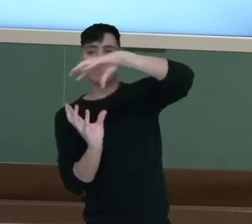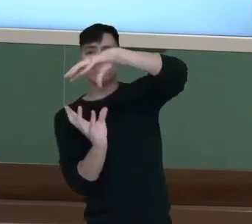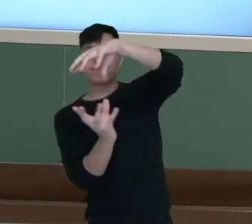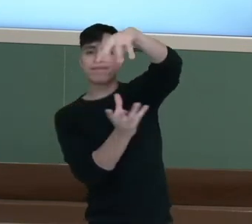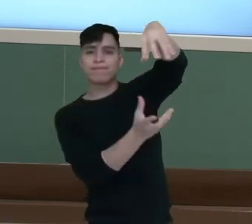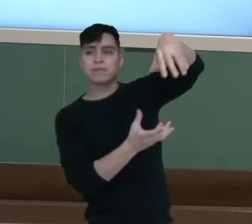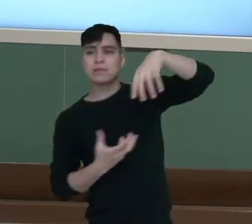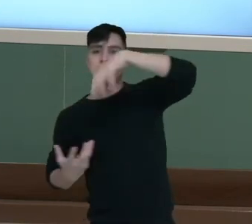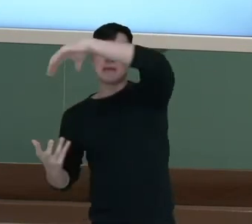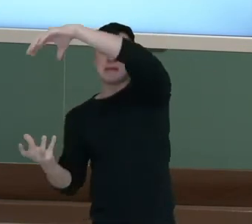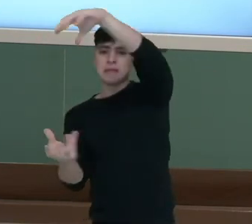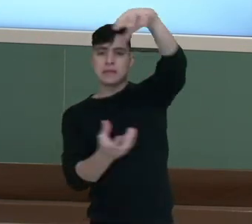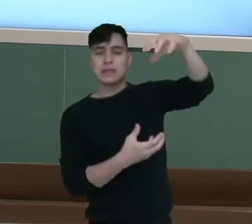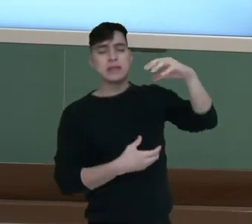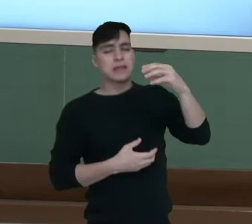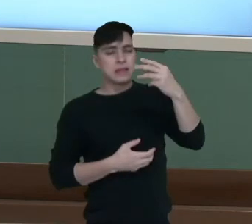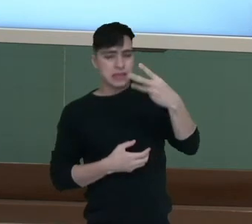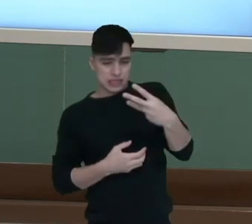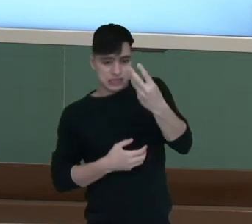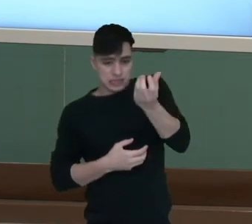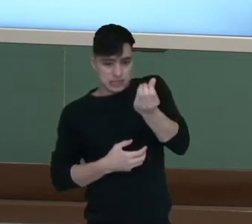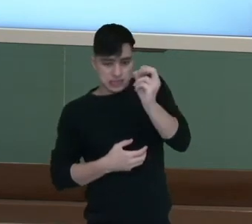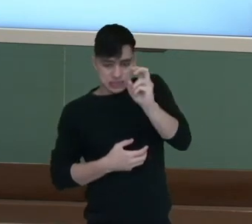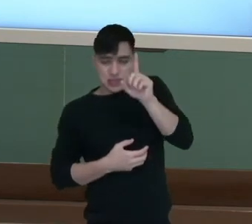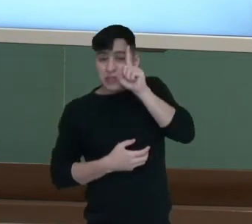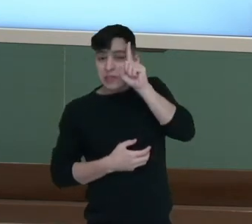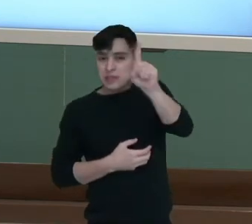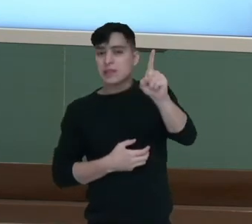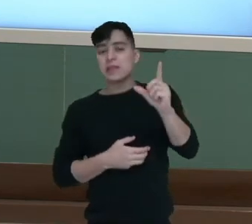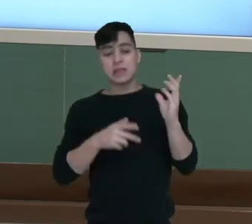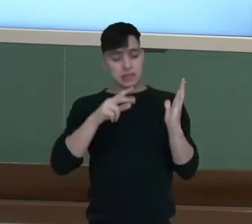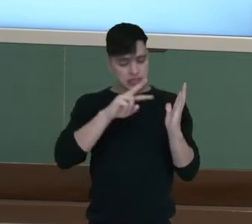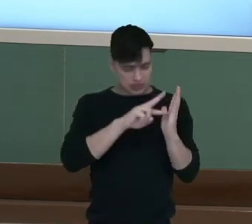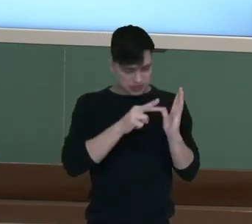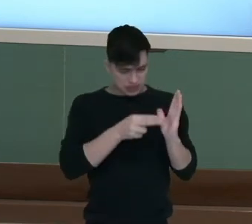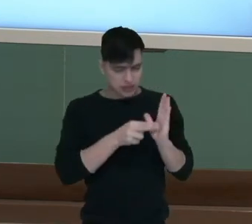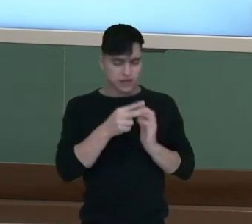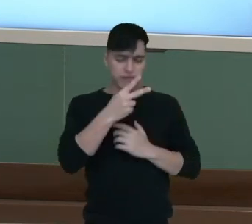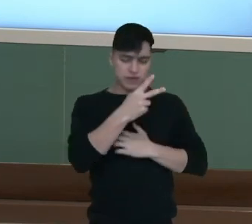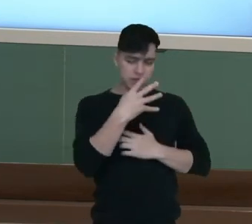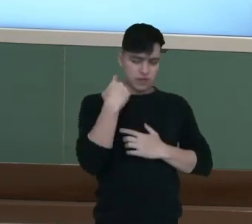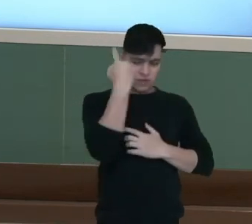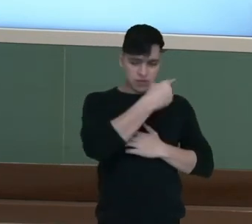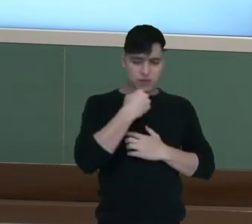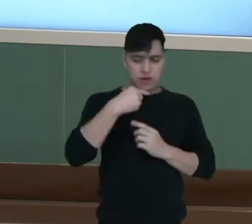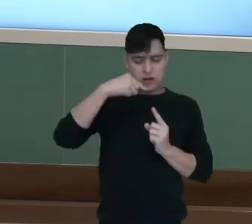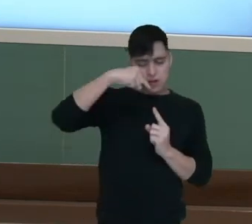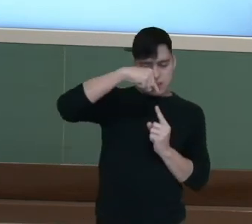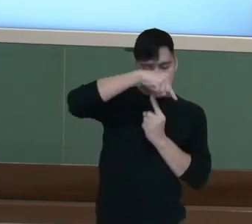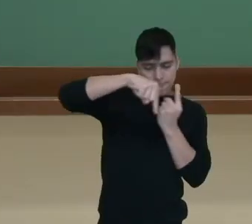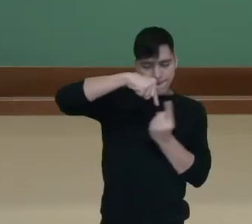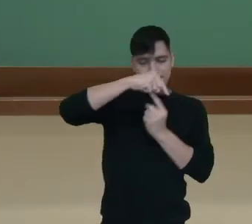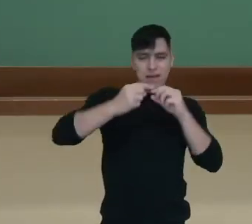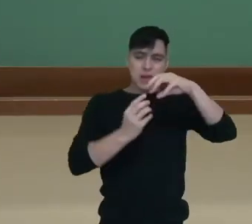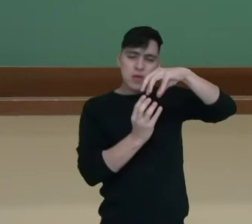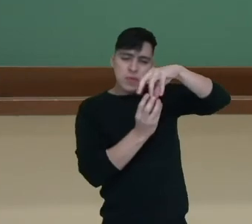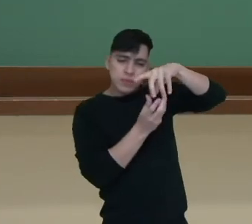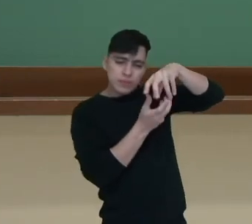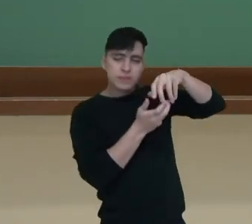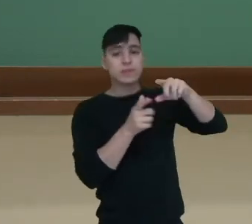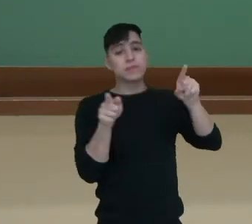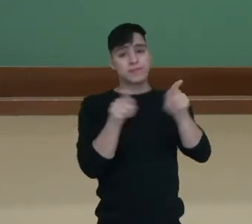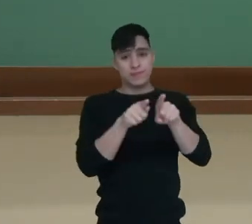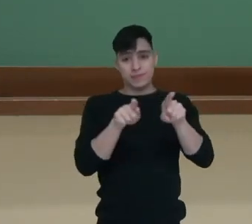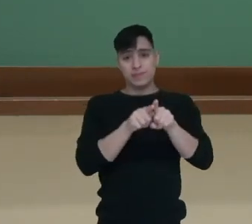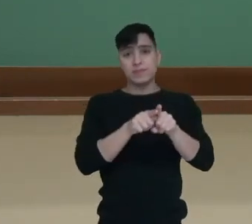Terra? 365 dias, ou seja, a Terra demora 24 horas para fazer uma volta em torno de si, como também